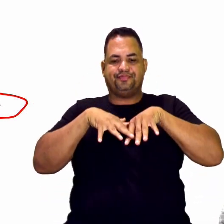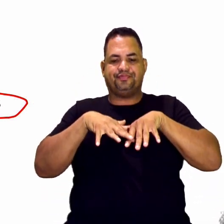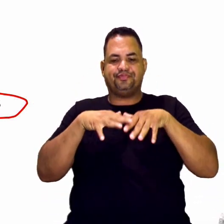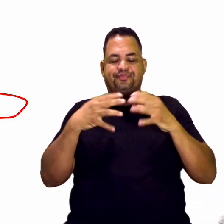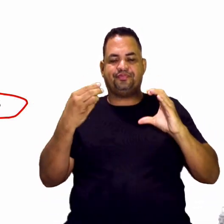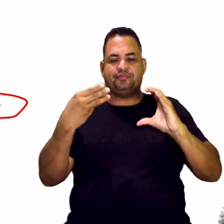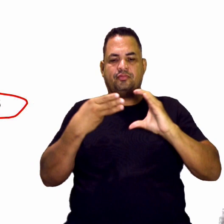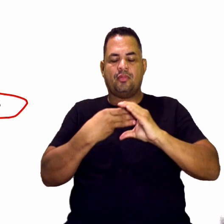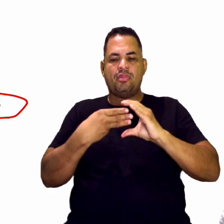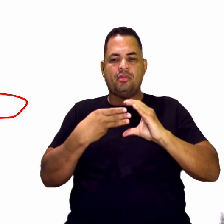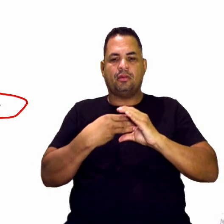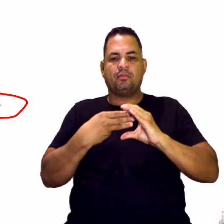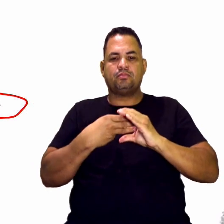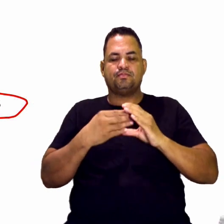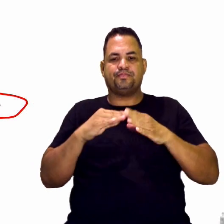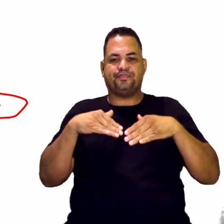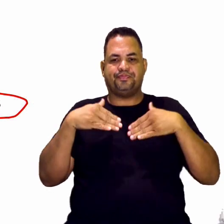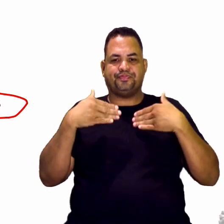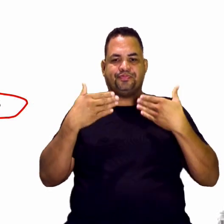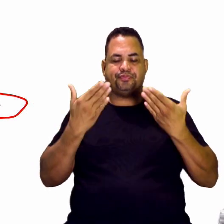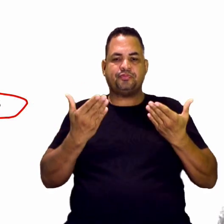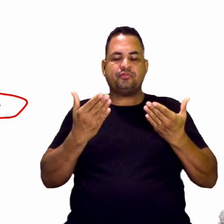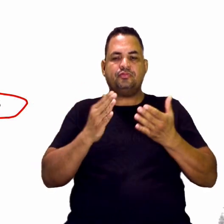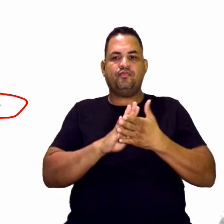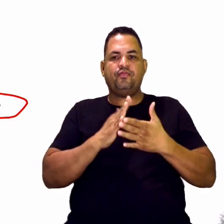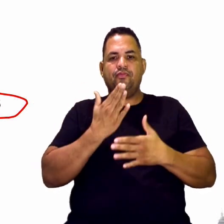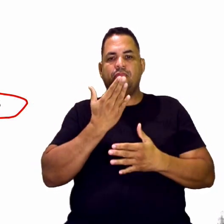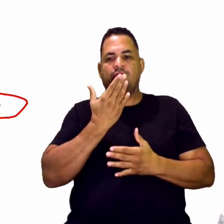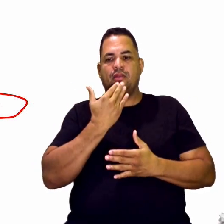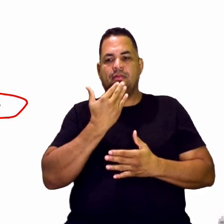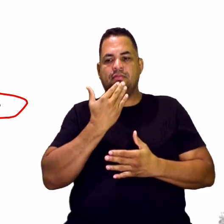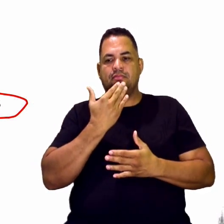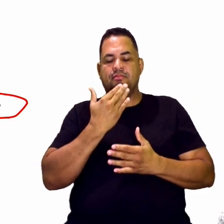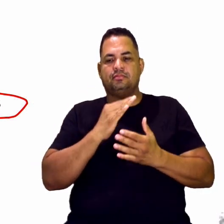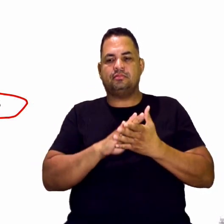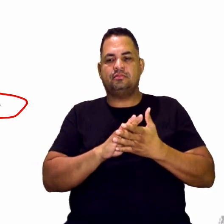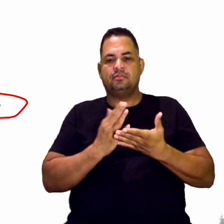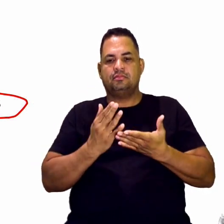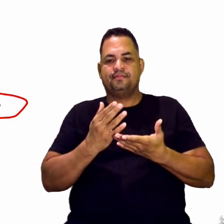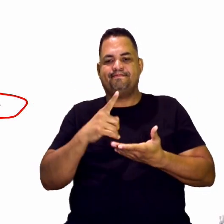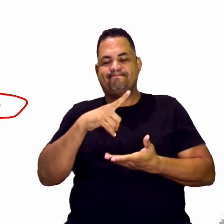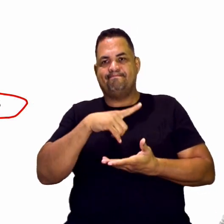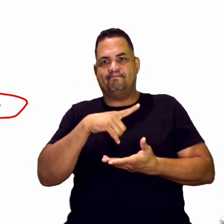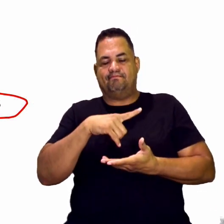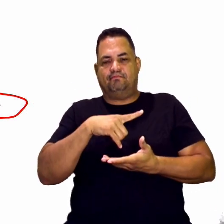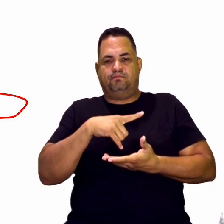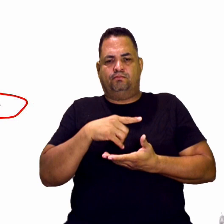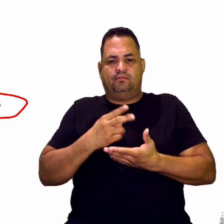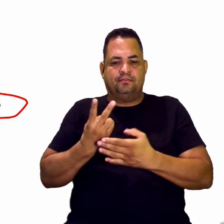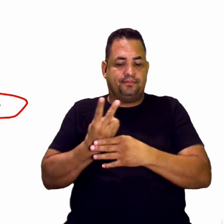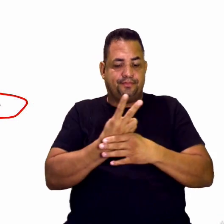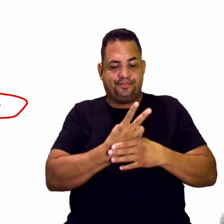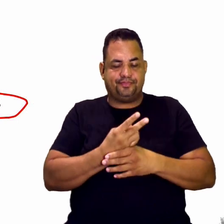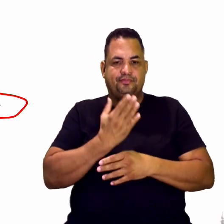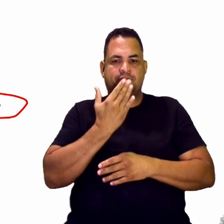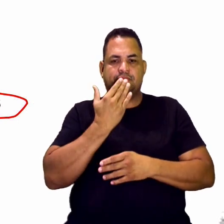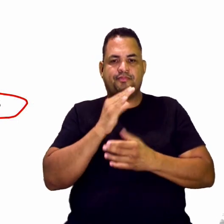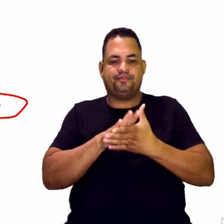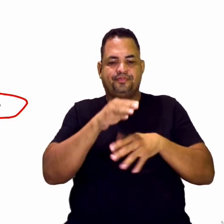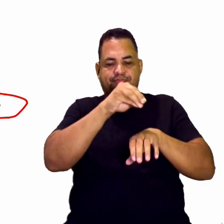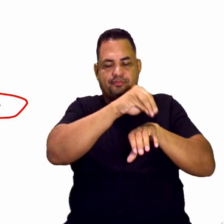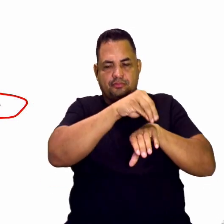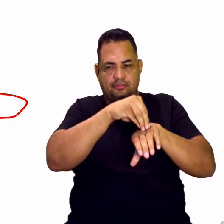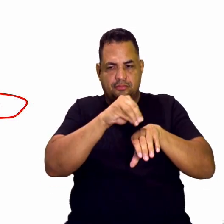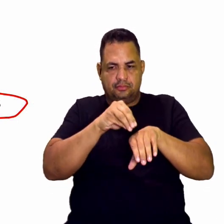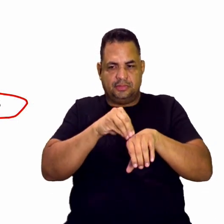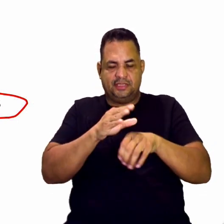celular, né? Quando a gente vai se alimentar, a gente procura alimentos nutritivos, não é isso? E essa